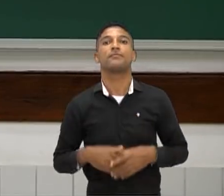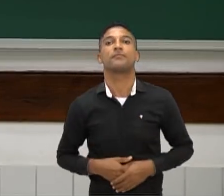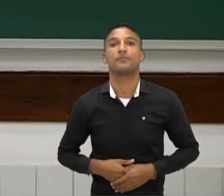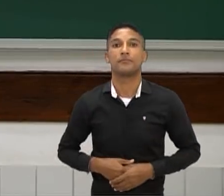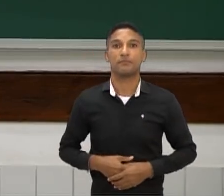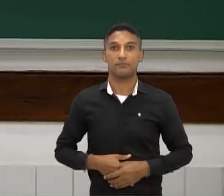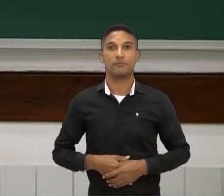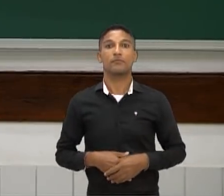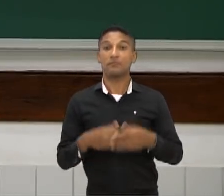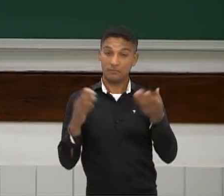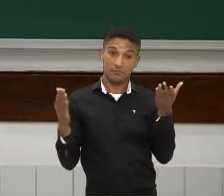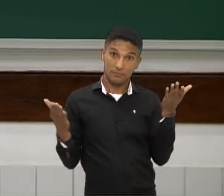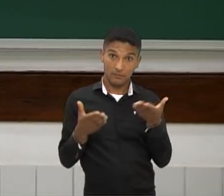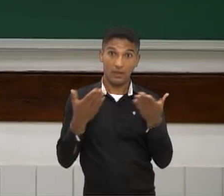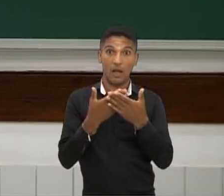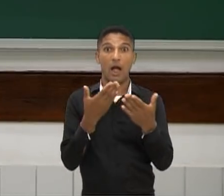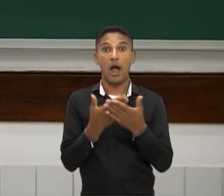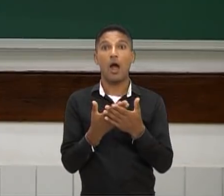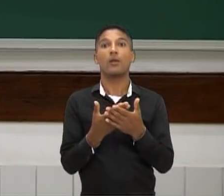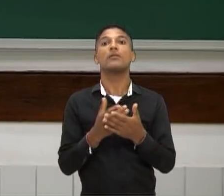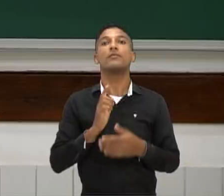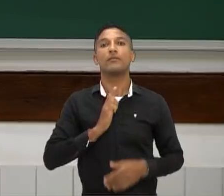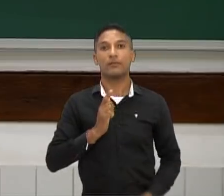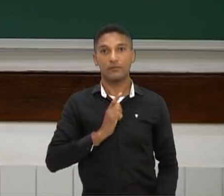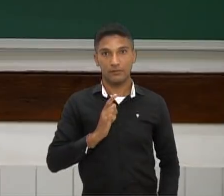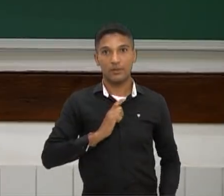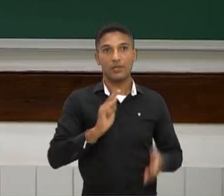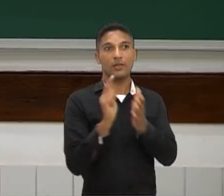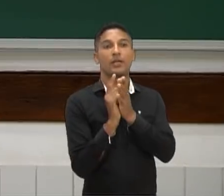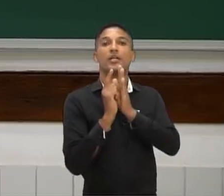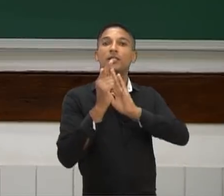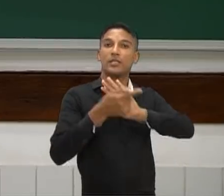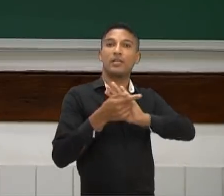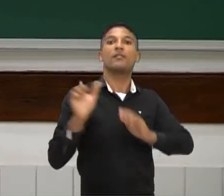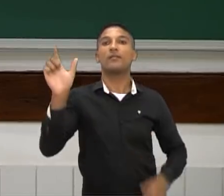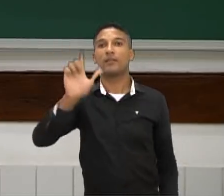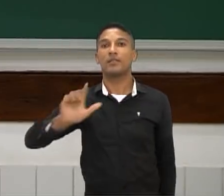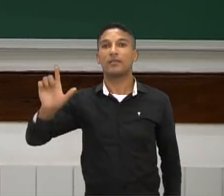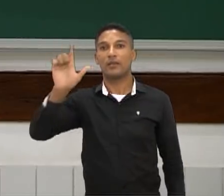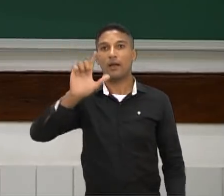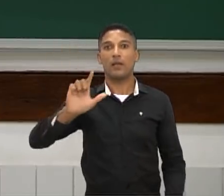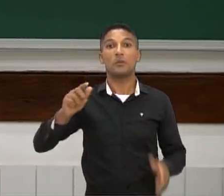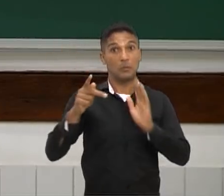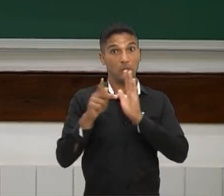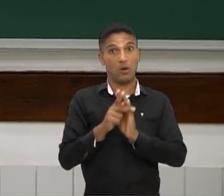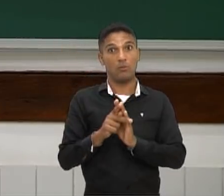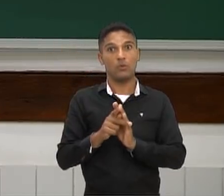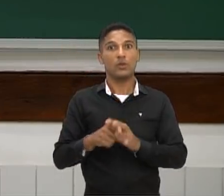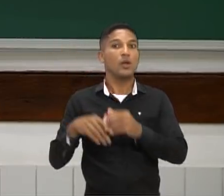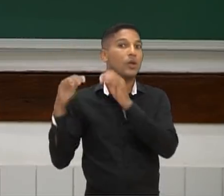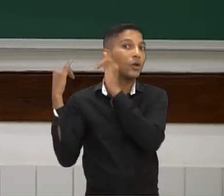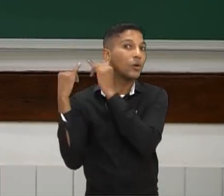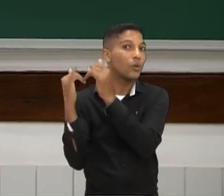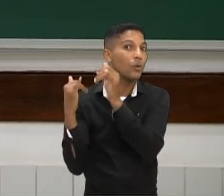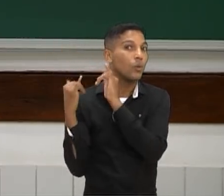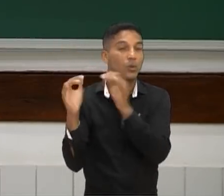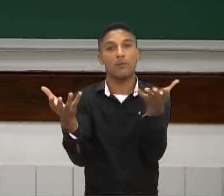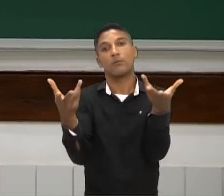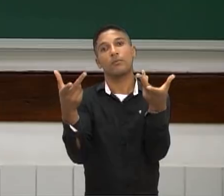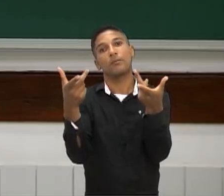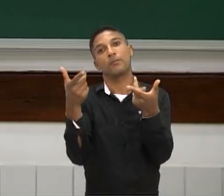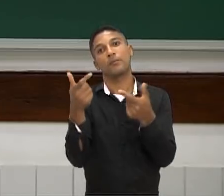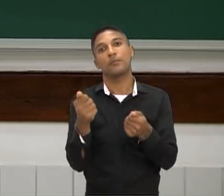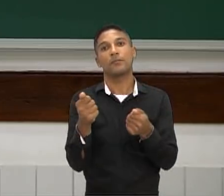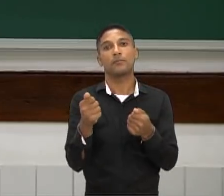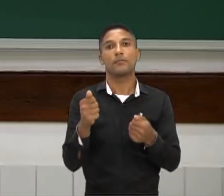gêneros discursivos literários, né, que compõem ali o conto maravilhoso, as características, os elementos que compõem o conto maravilhoso.